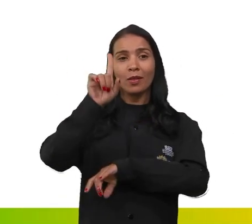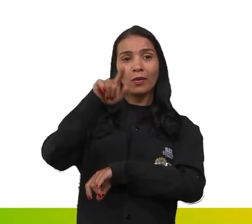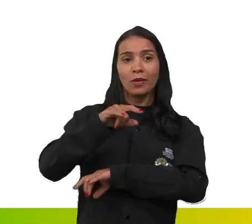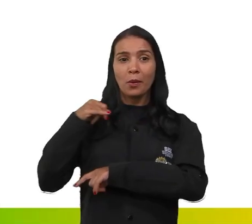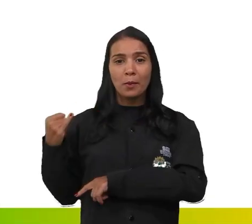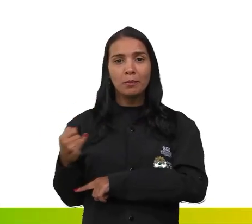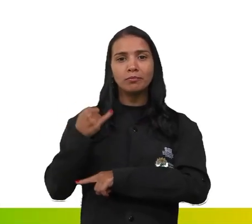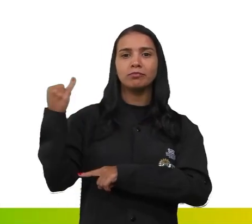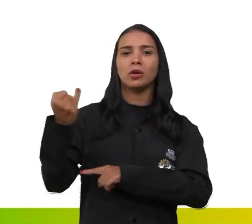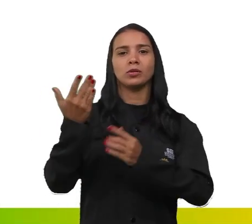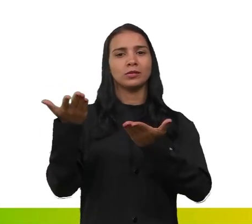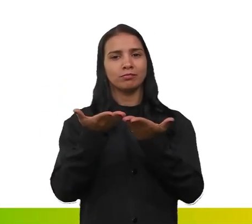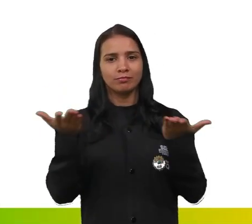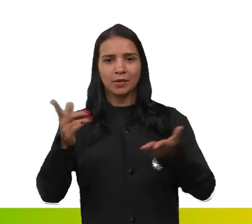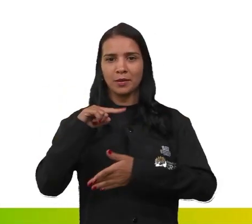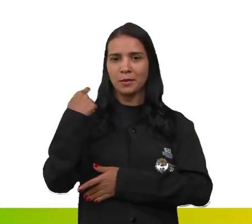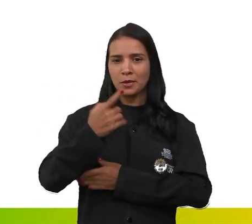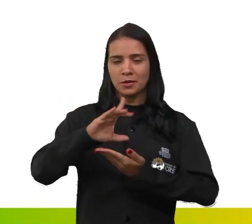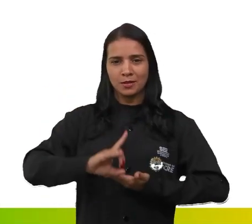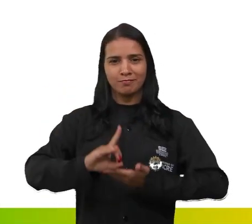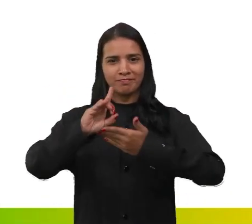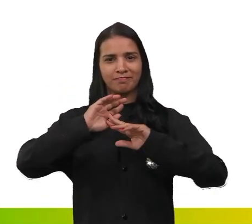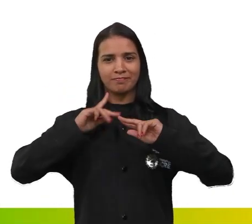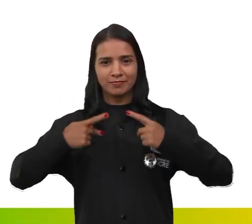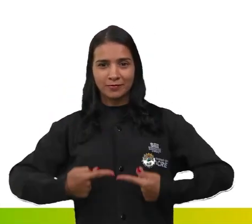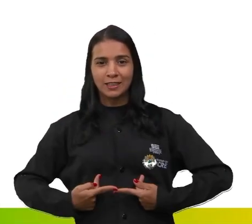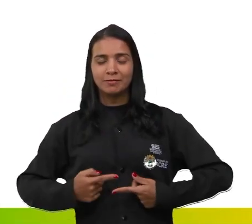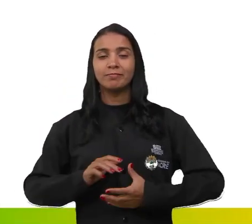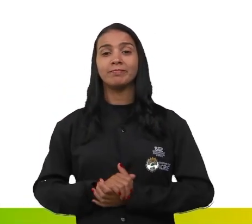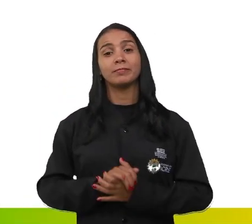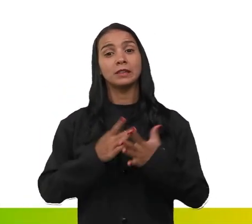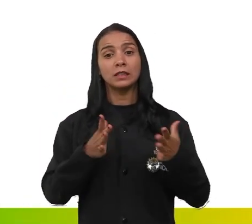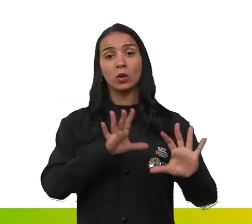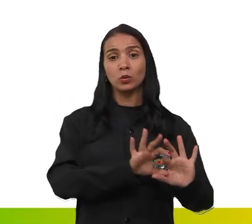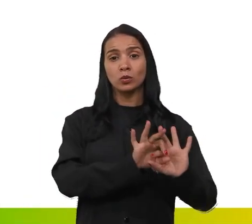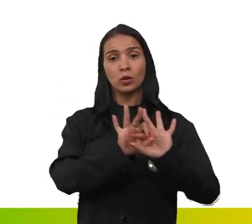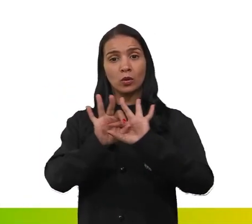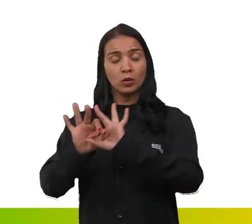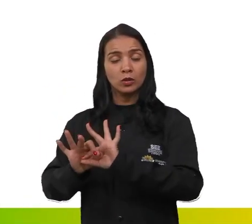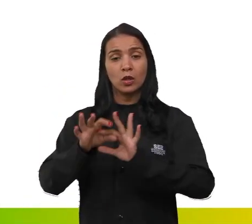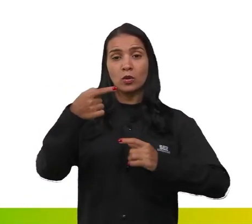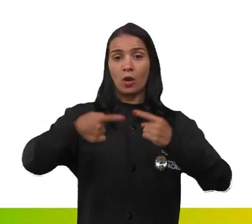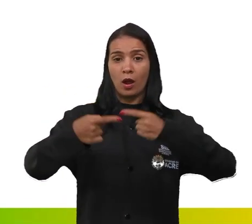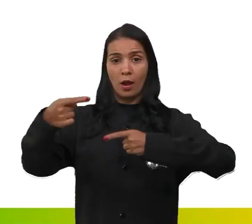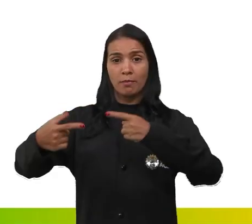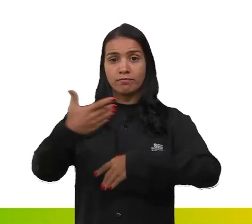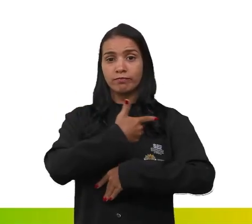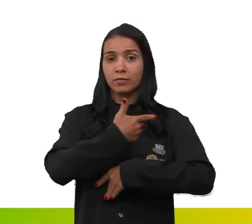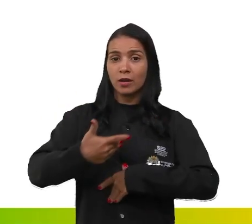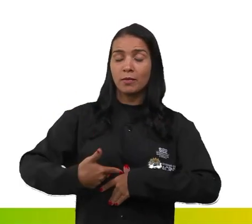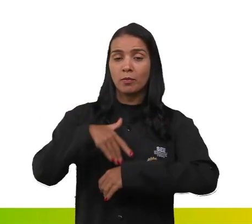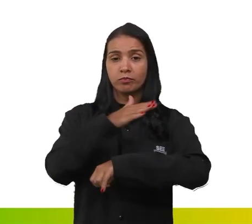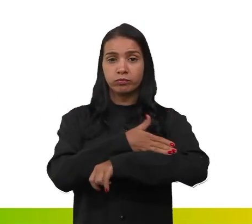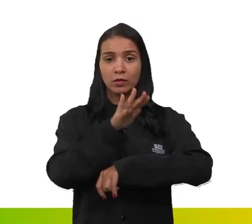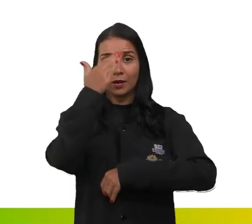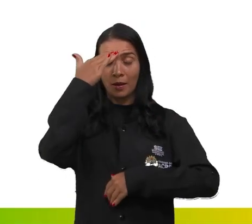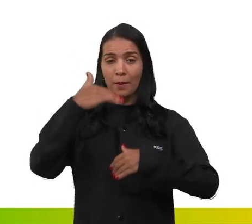da dignidade humana. Nesse contexto, as políticas públicas de práticas corporais